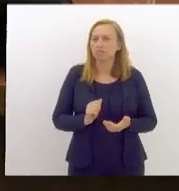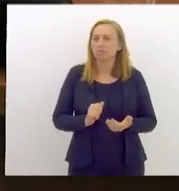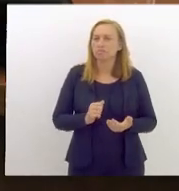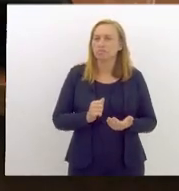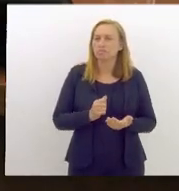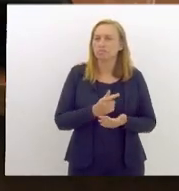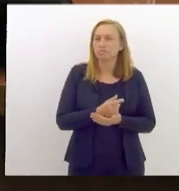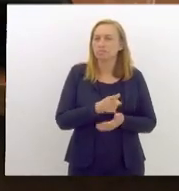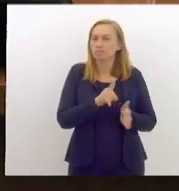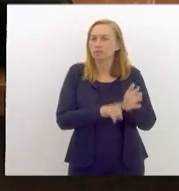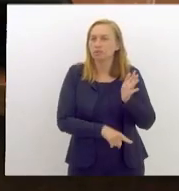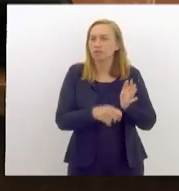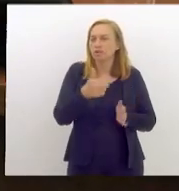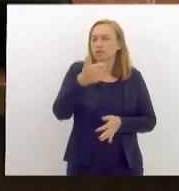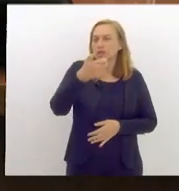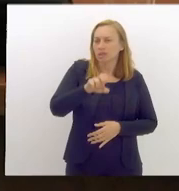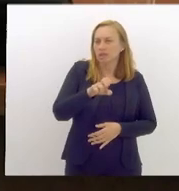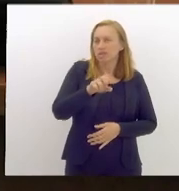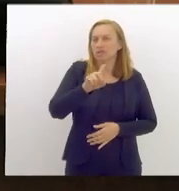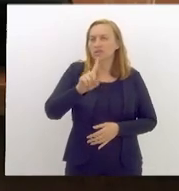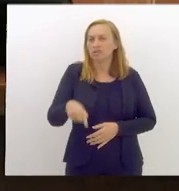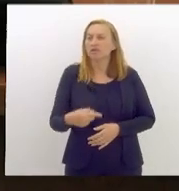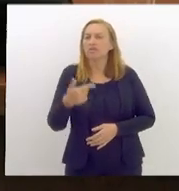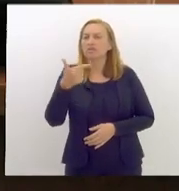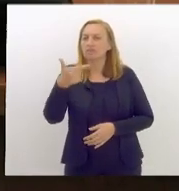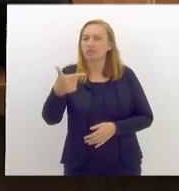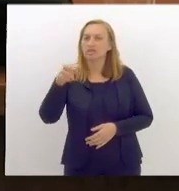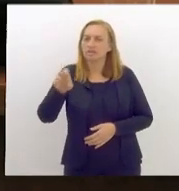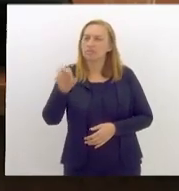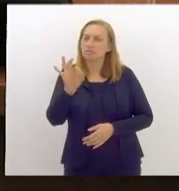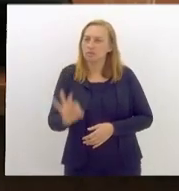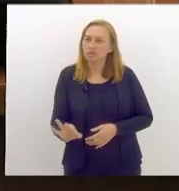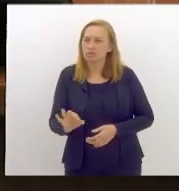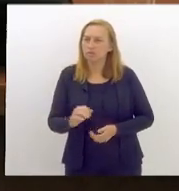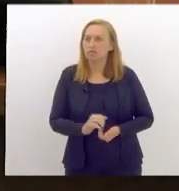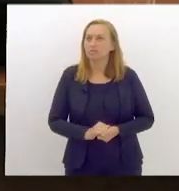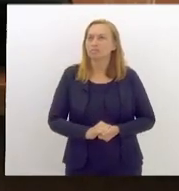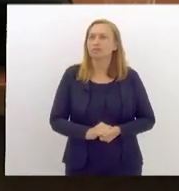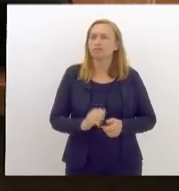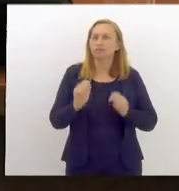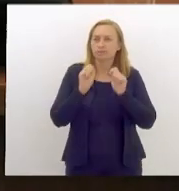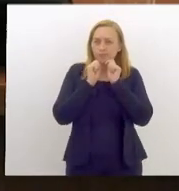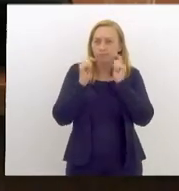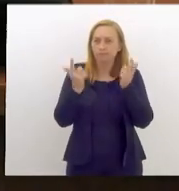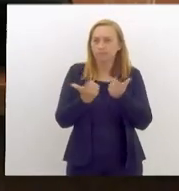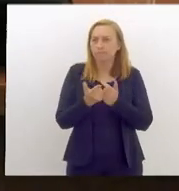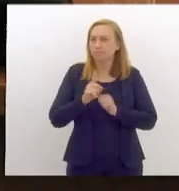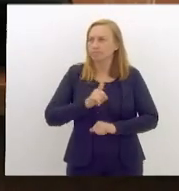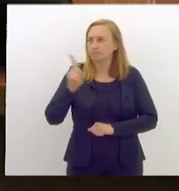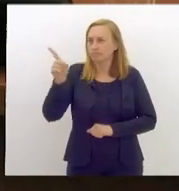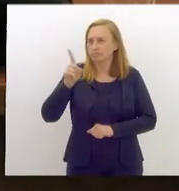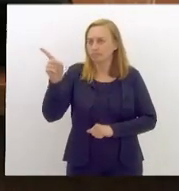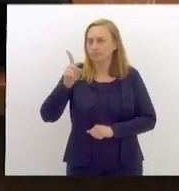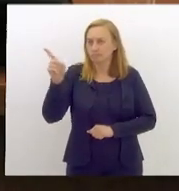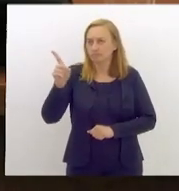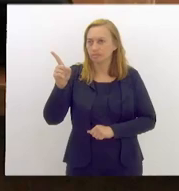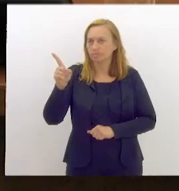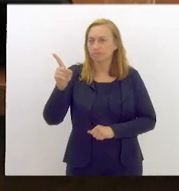descontar 15,25% e a Assembleia do Paraná 15,25%